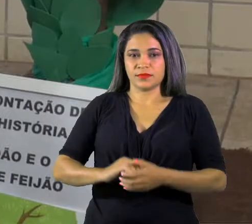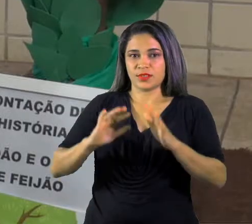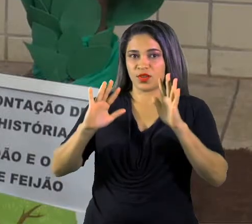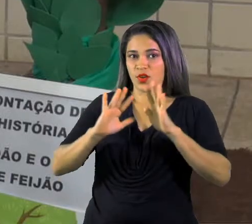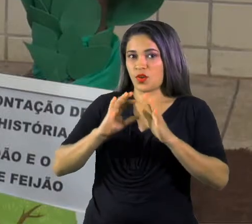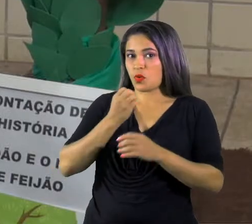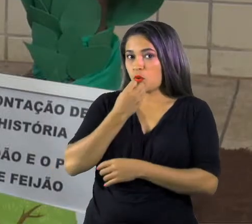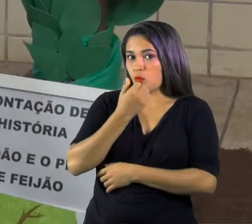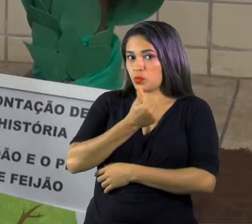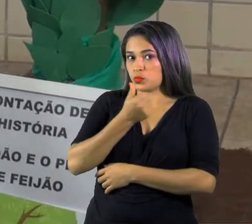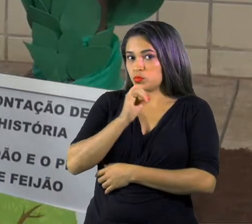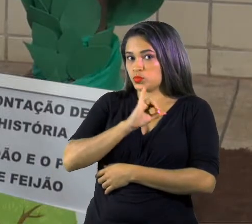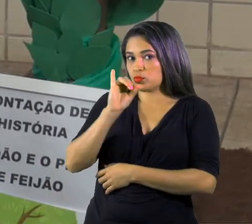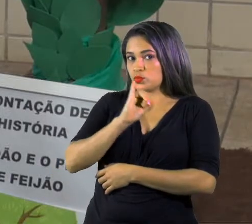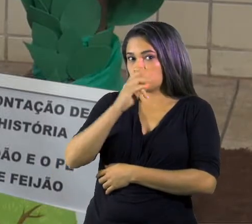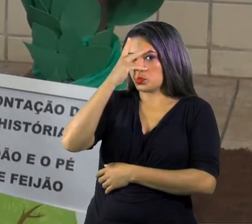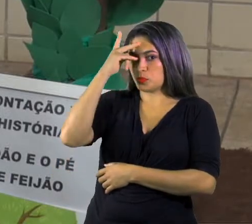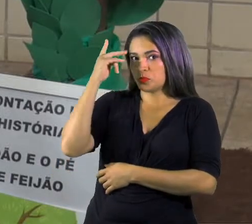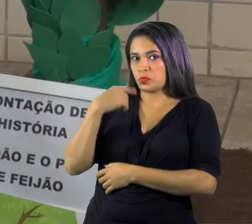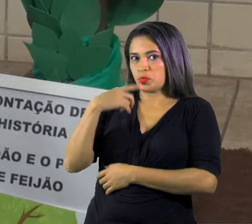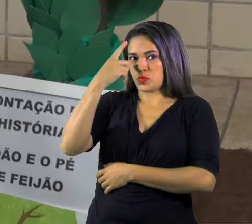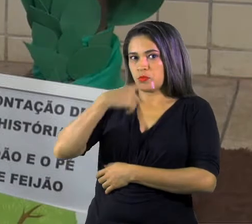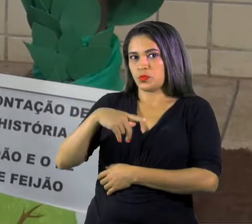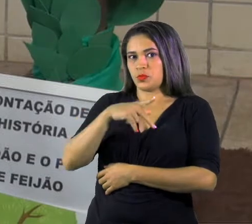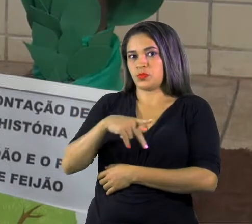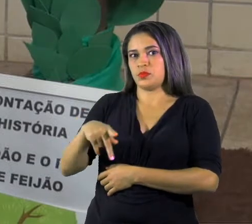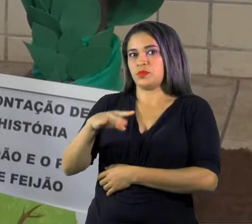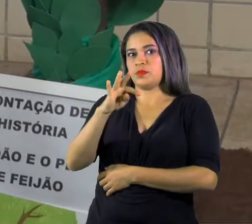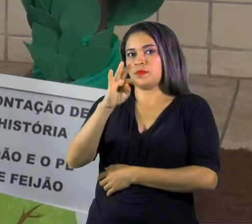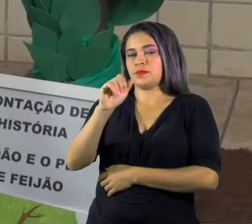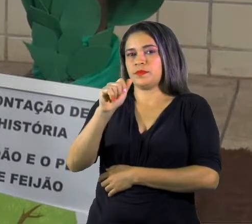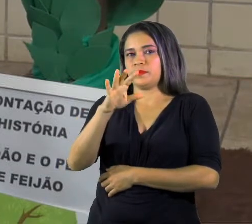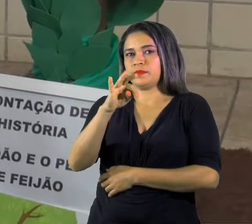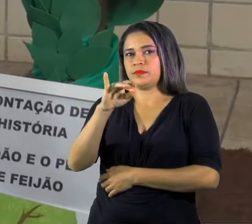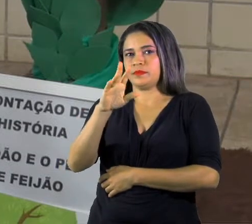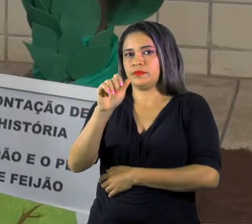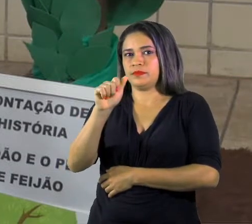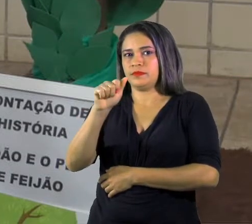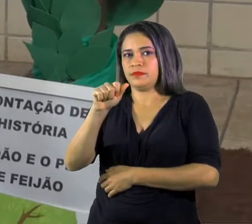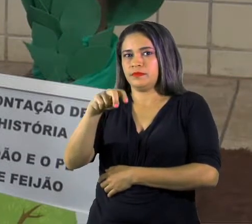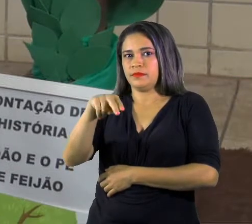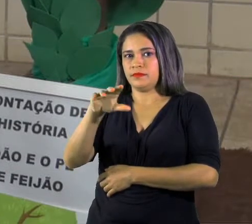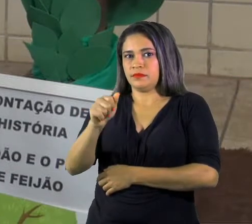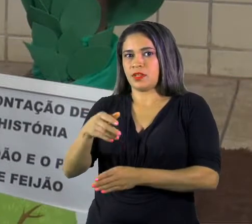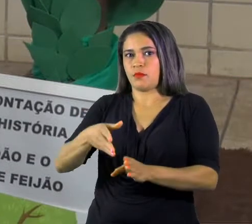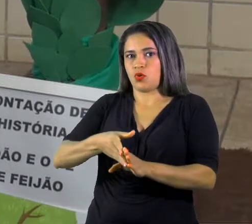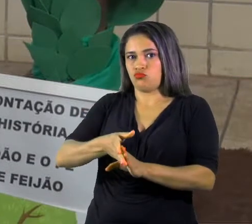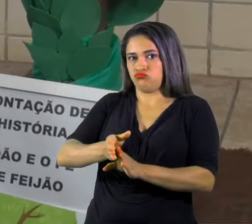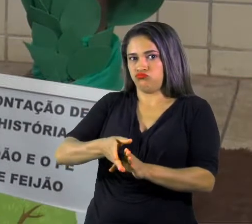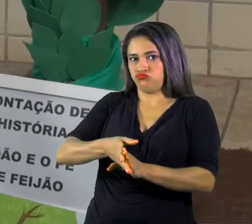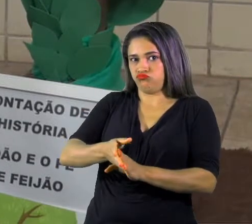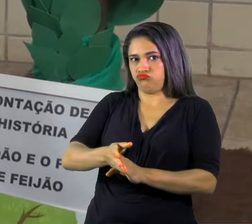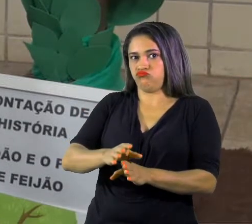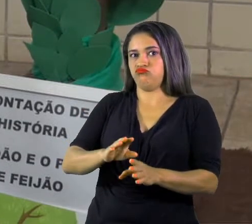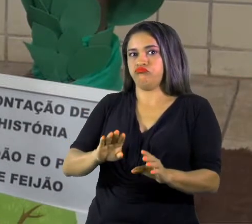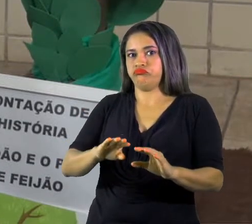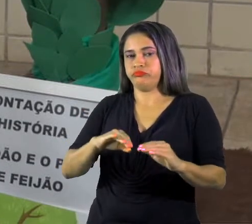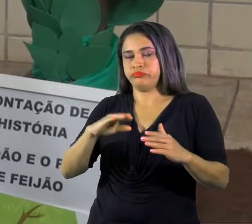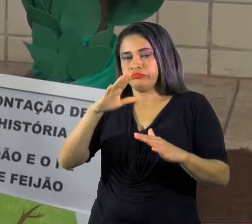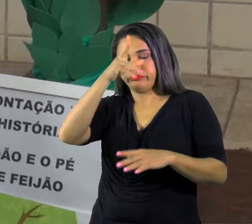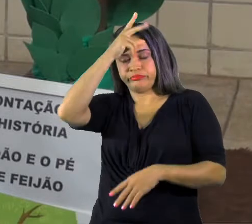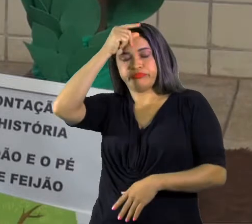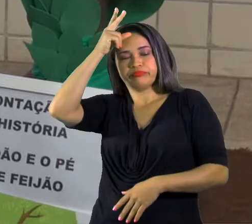Oi, pessoal. Eu sou a professora Tatiana, também orientadora educacional na Rede Municipal de Ensino, e nós estamos